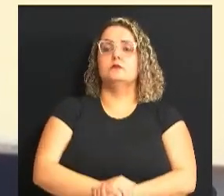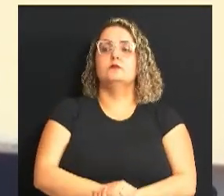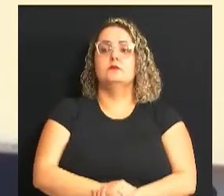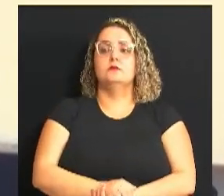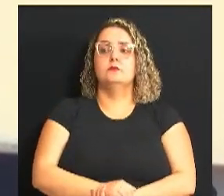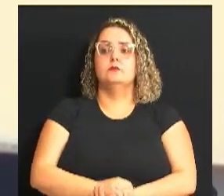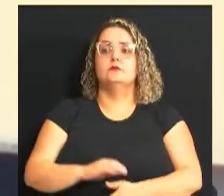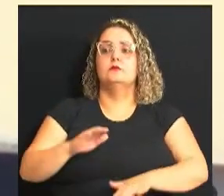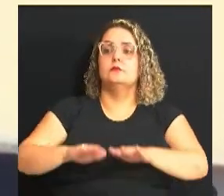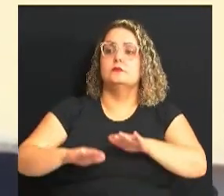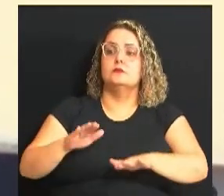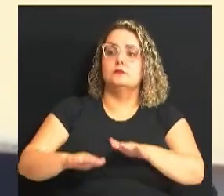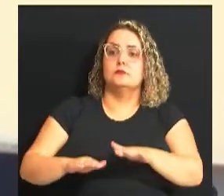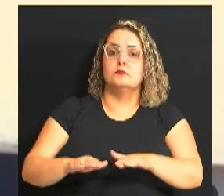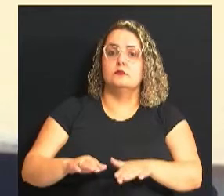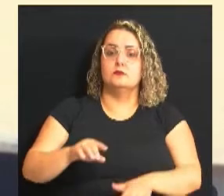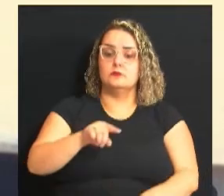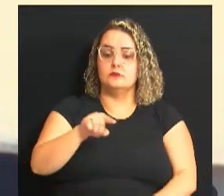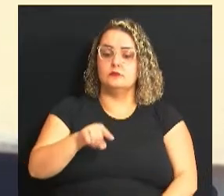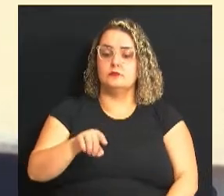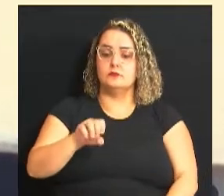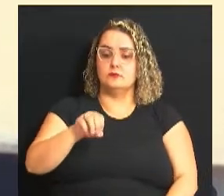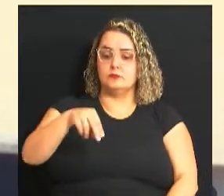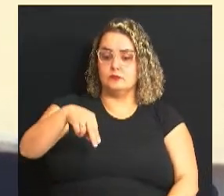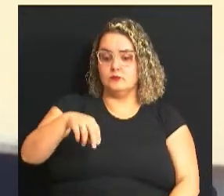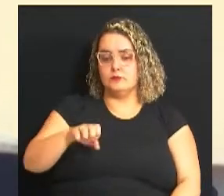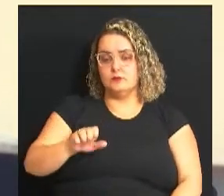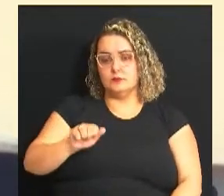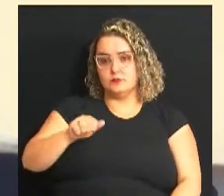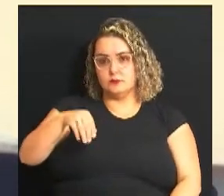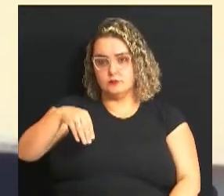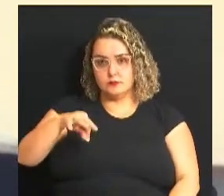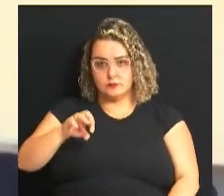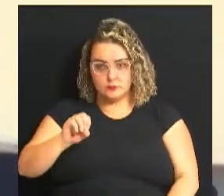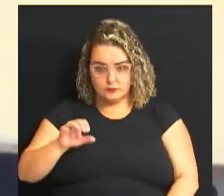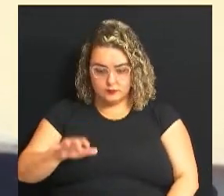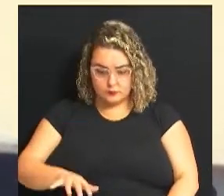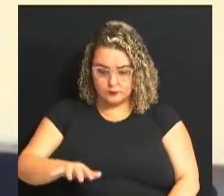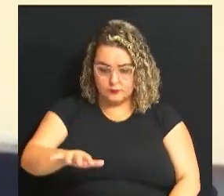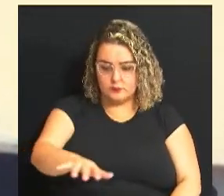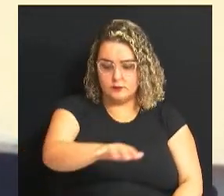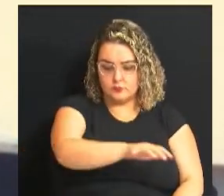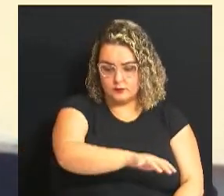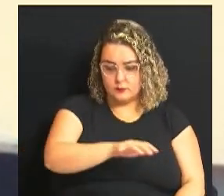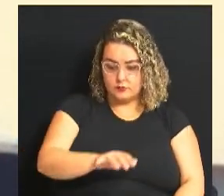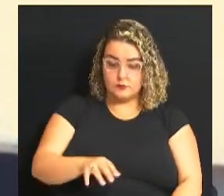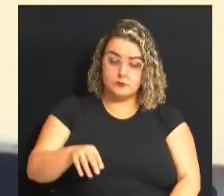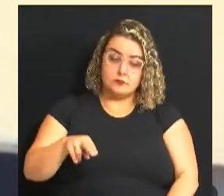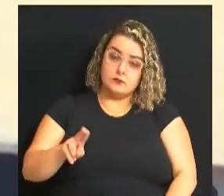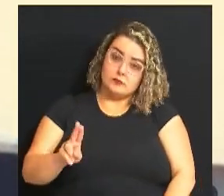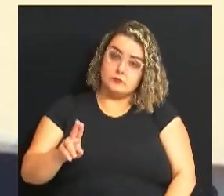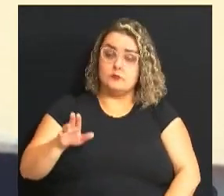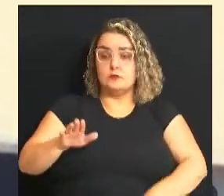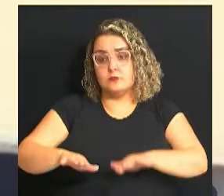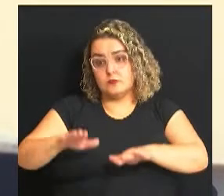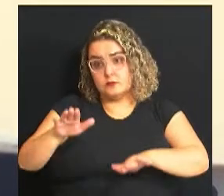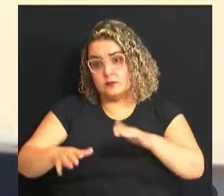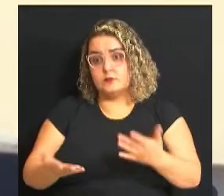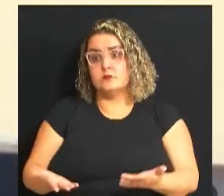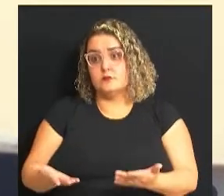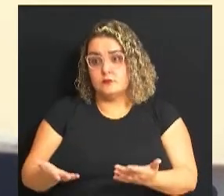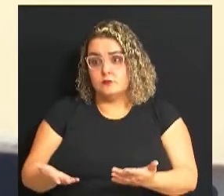muitas vezes, de zoneamento ou por motivos que ela se encontrava